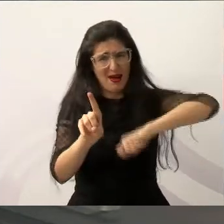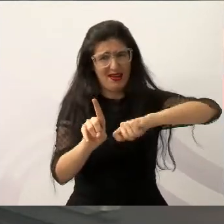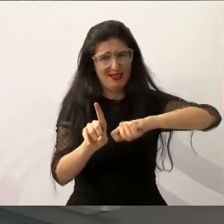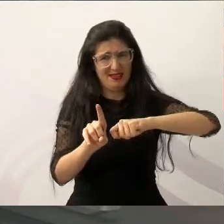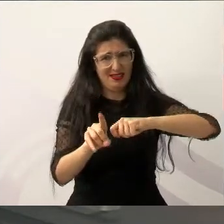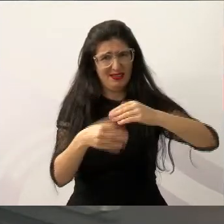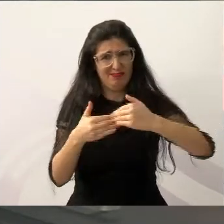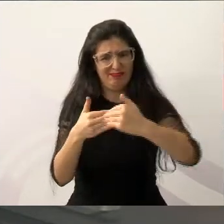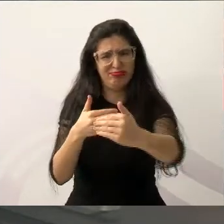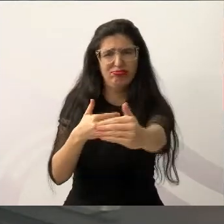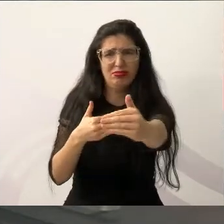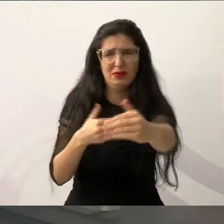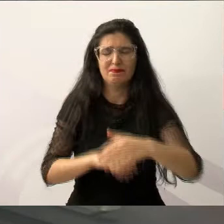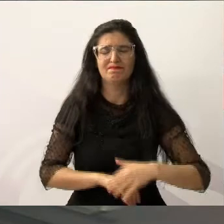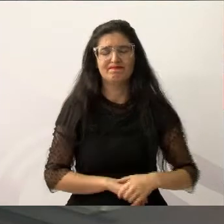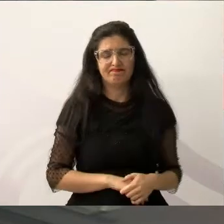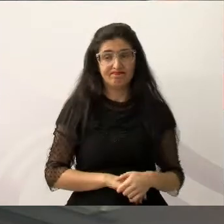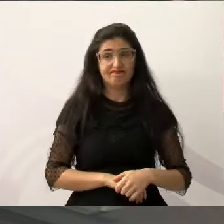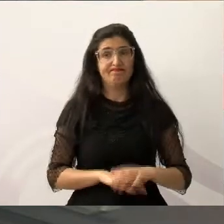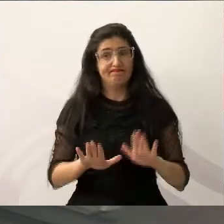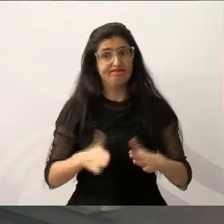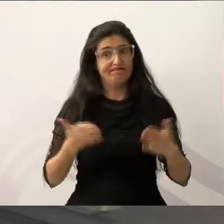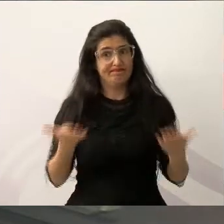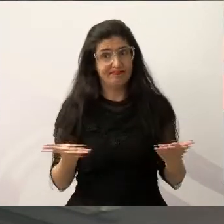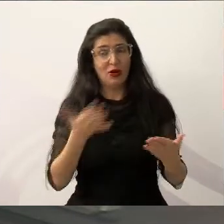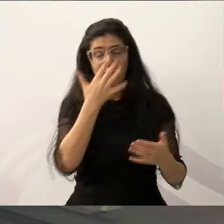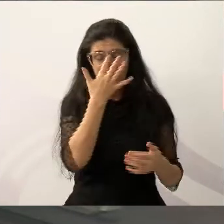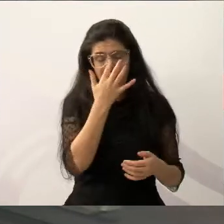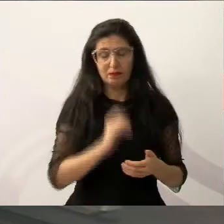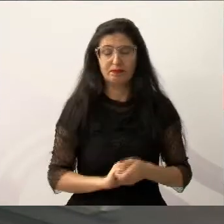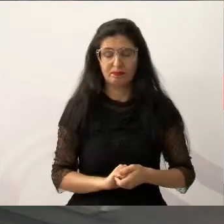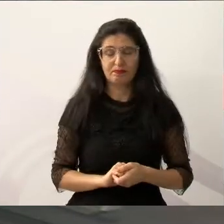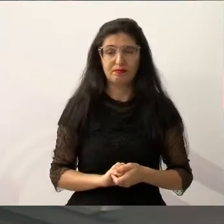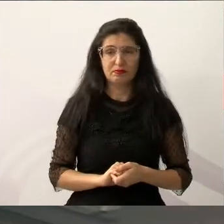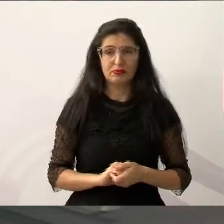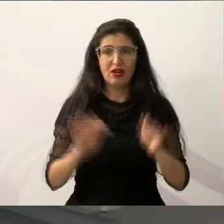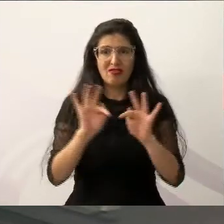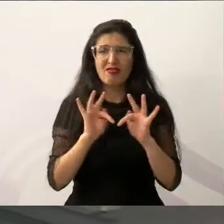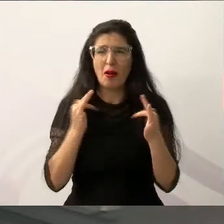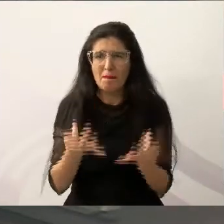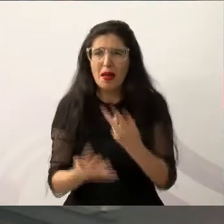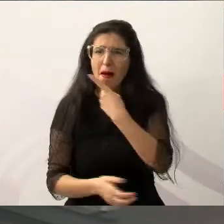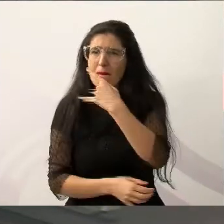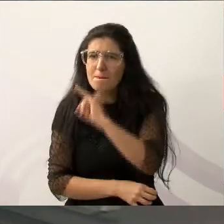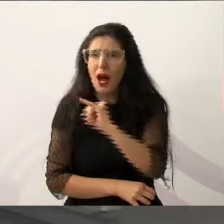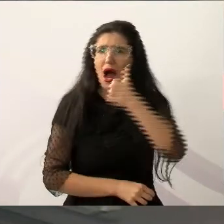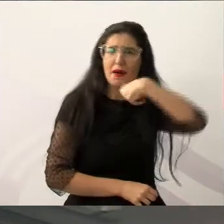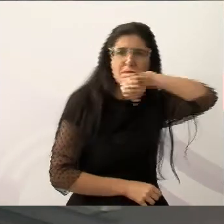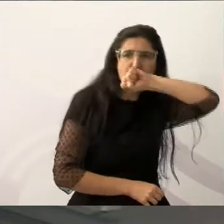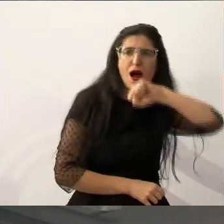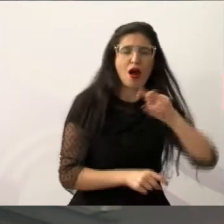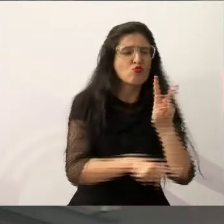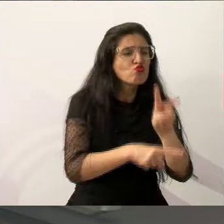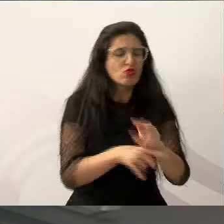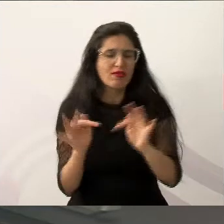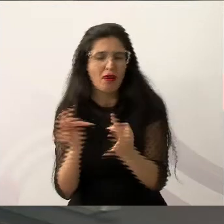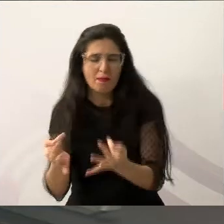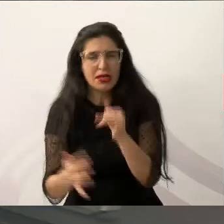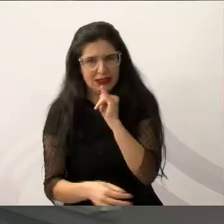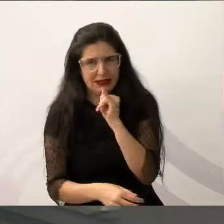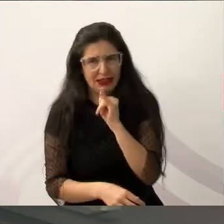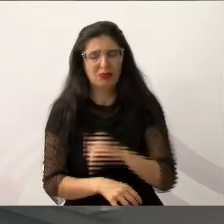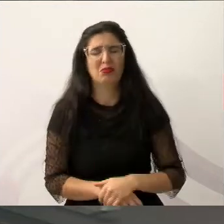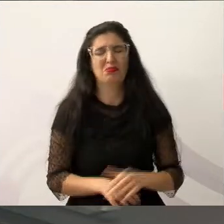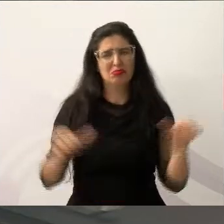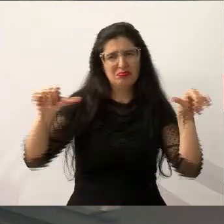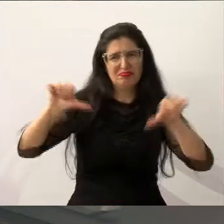Então, perceba o seguinte, que a humilhação que o chefe de família vai sofrer nos últimos dias vai ser terrível. Não